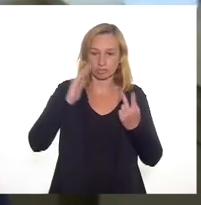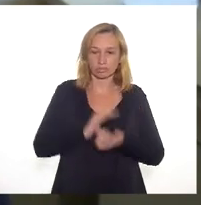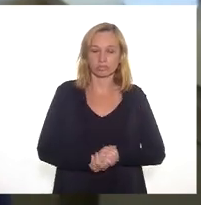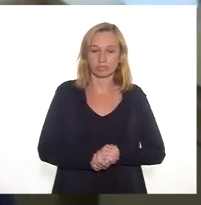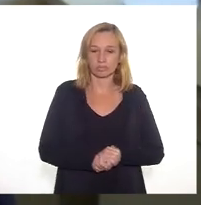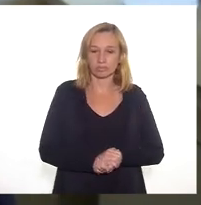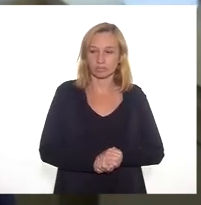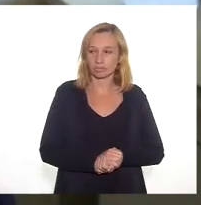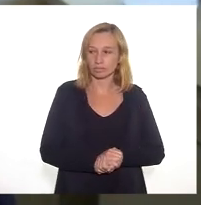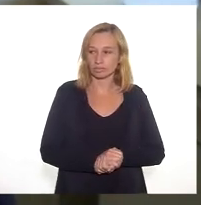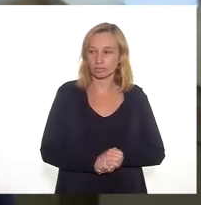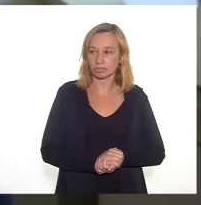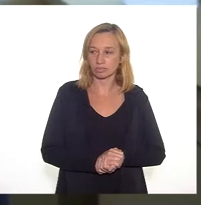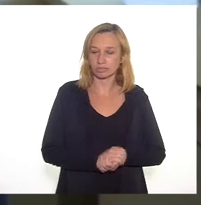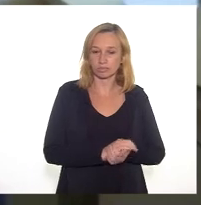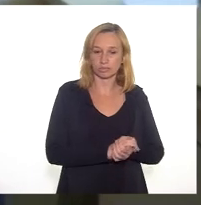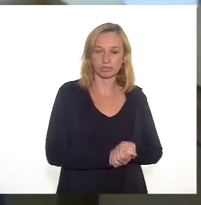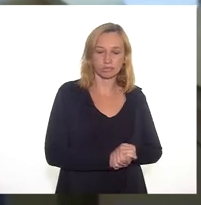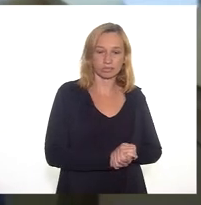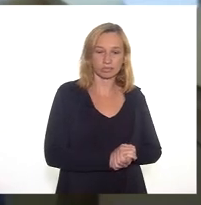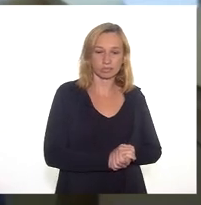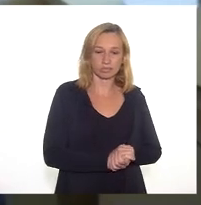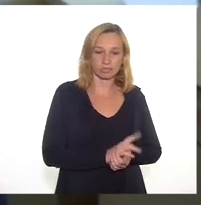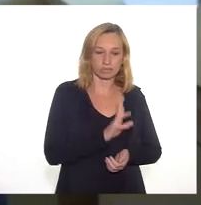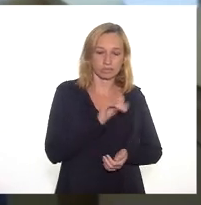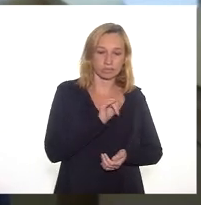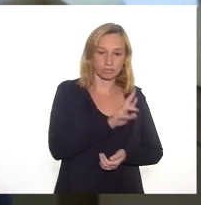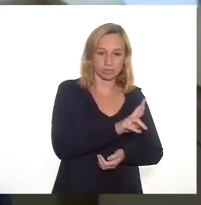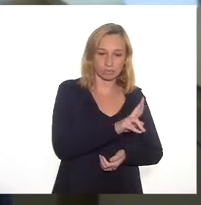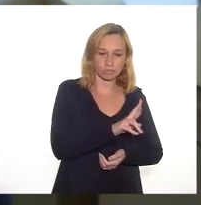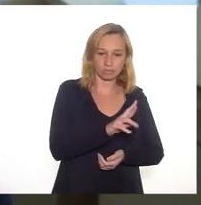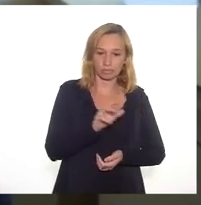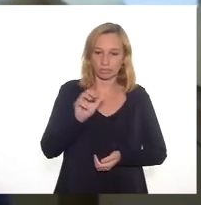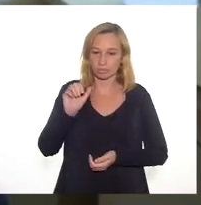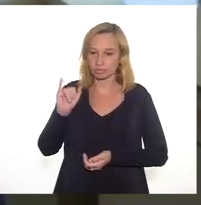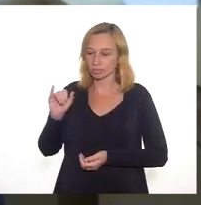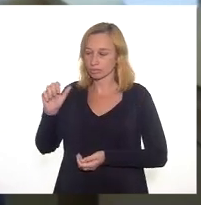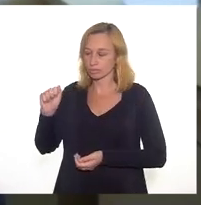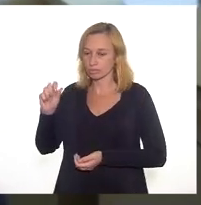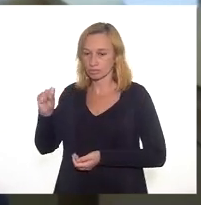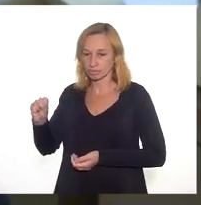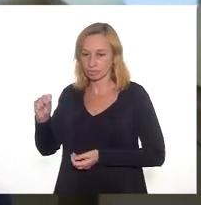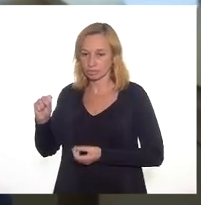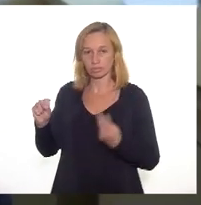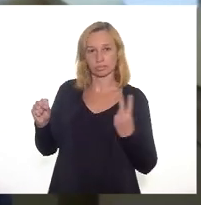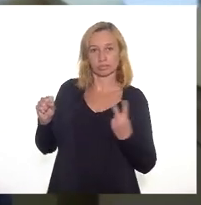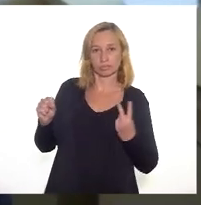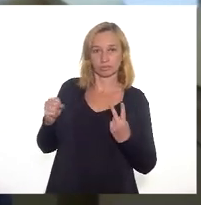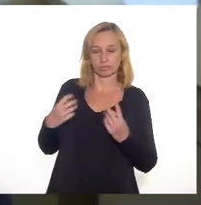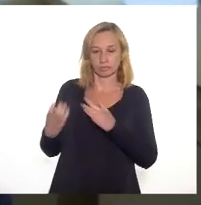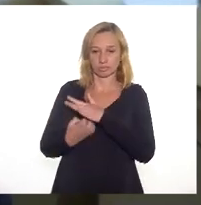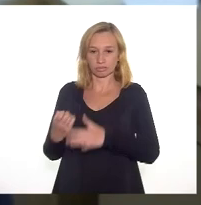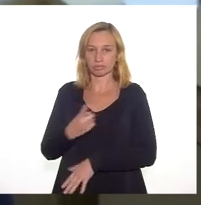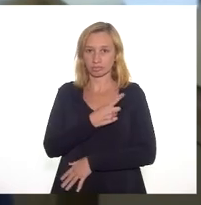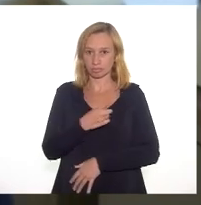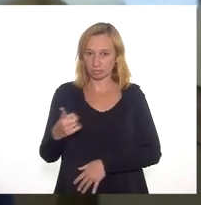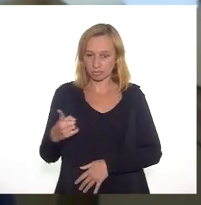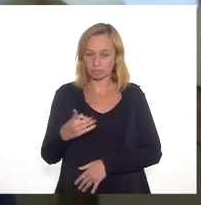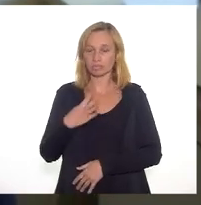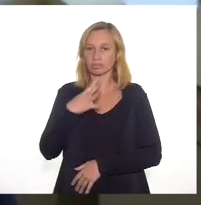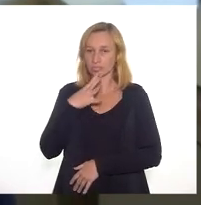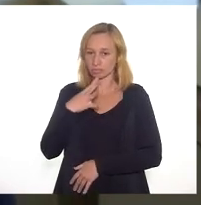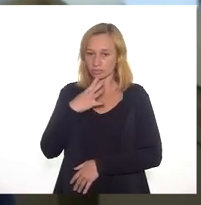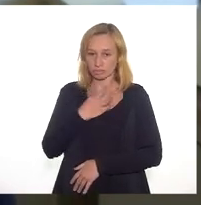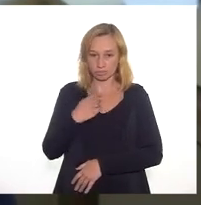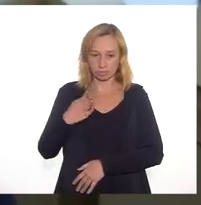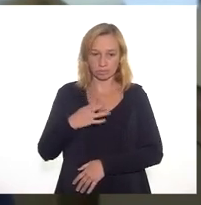caso Unir e caso Iabas, que todos vocês conhecem, e as senhoras também,